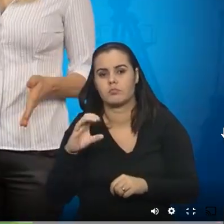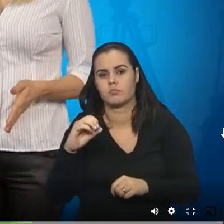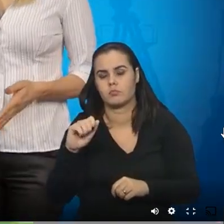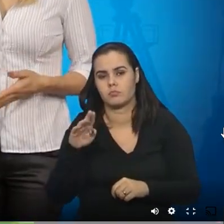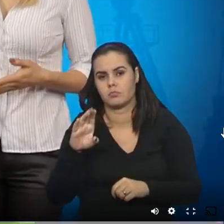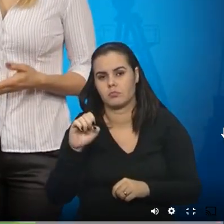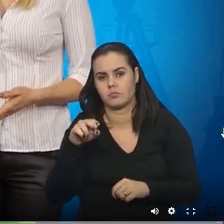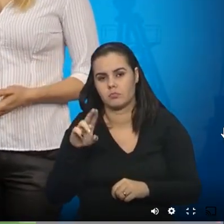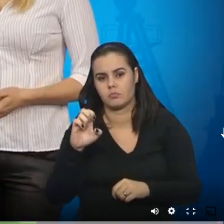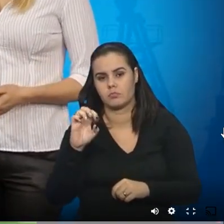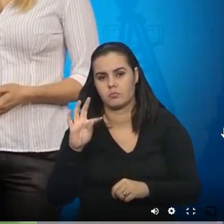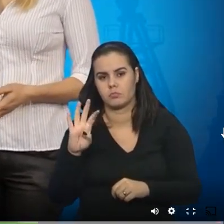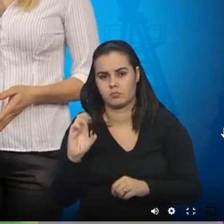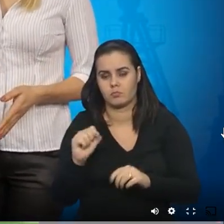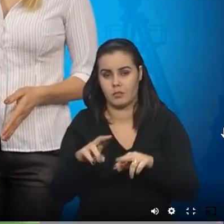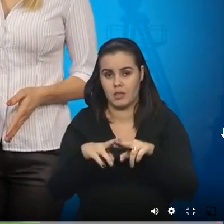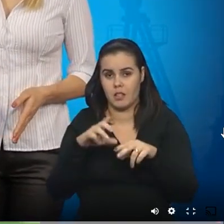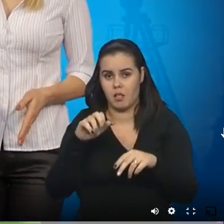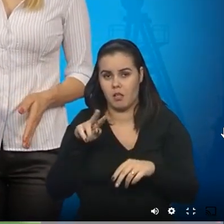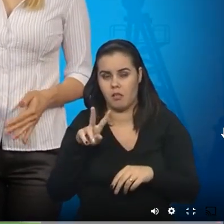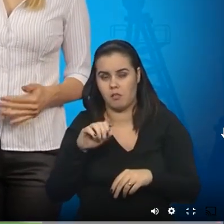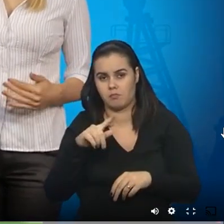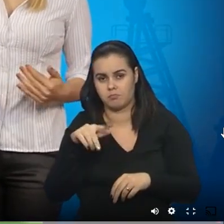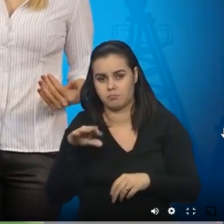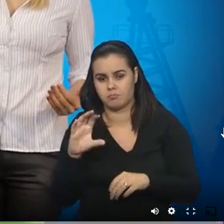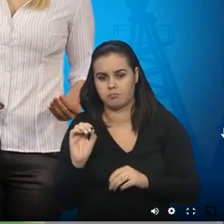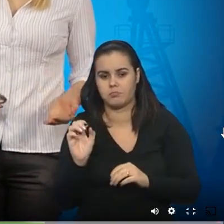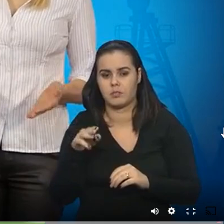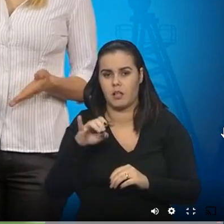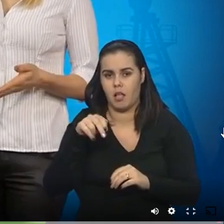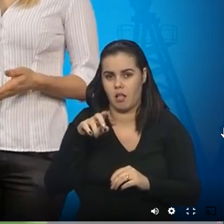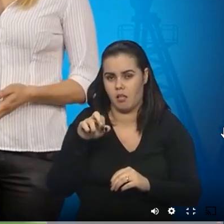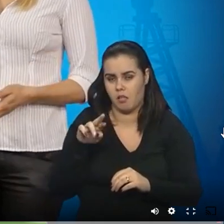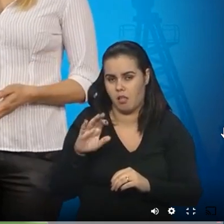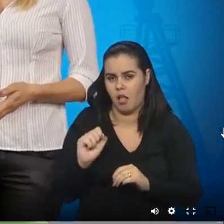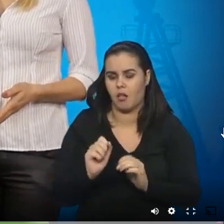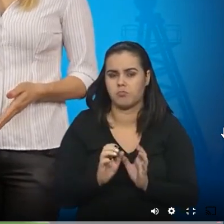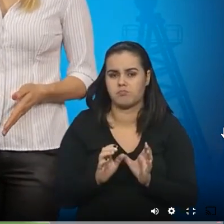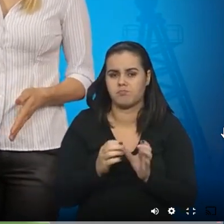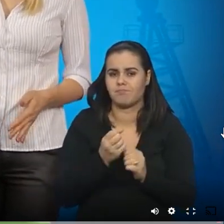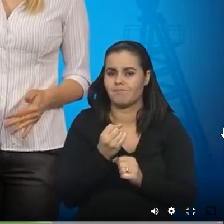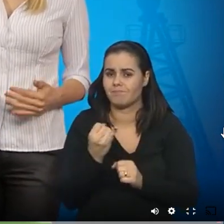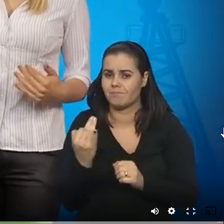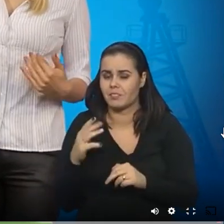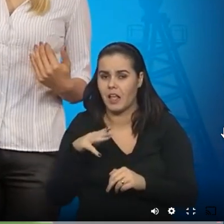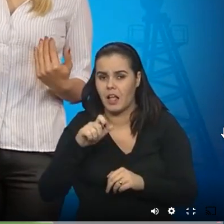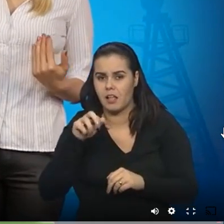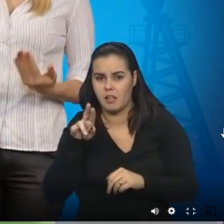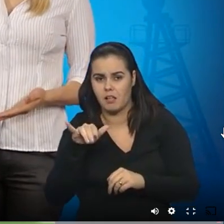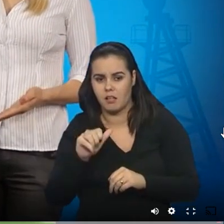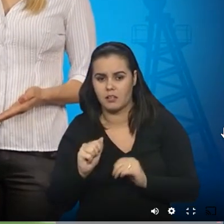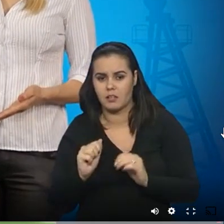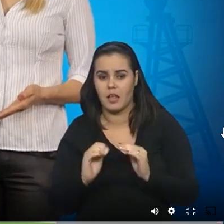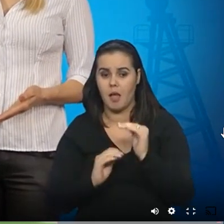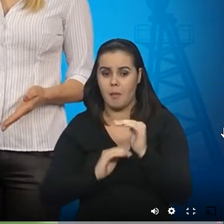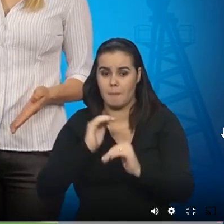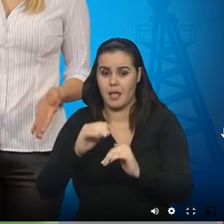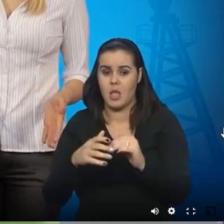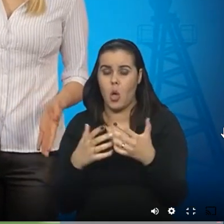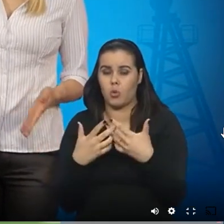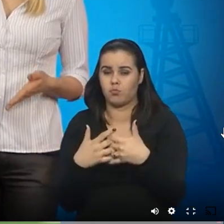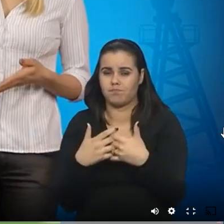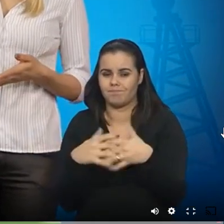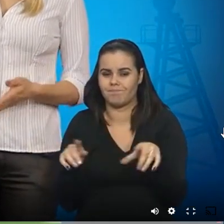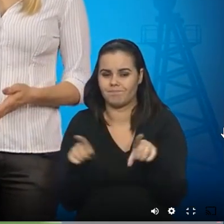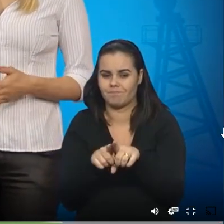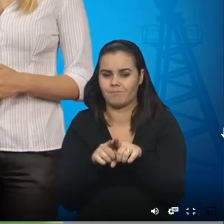É o caso do carvão mineral, formado a partir da concentração de matéria orgânica, que quanto maior a sua compactação,